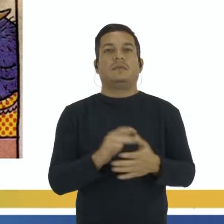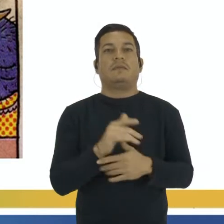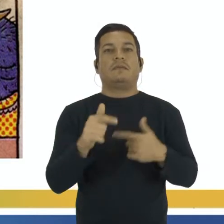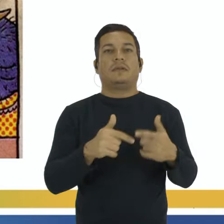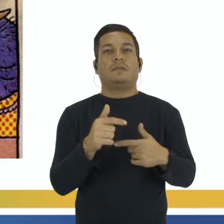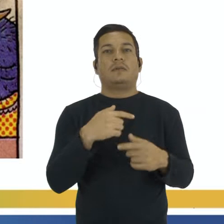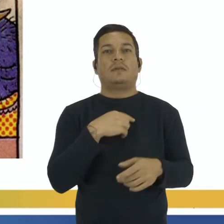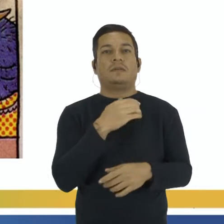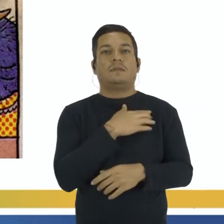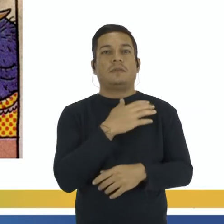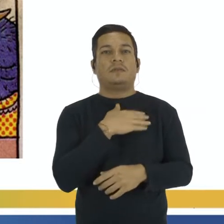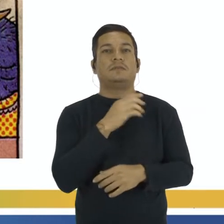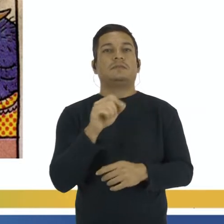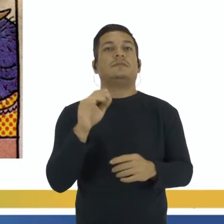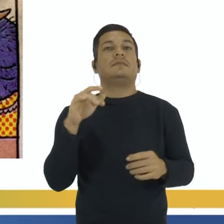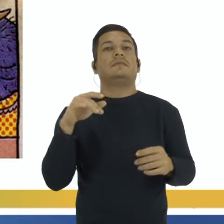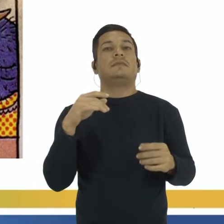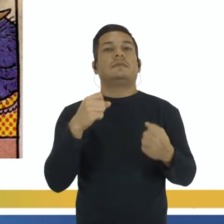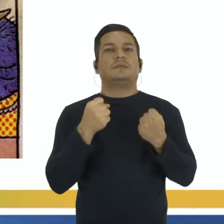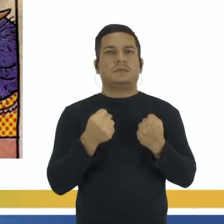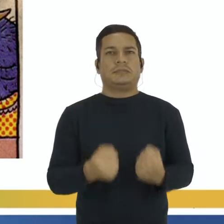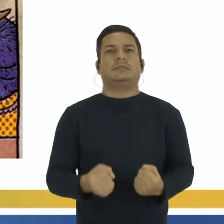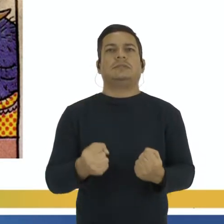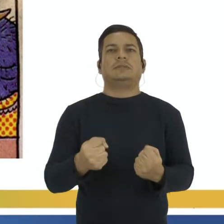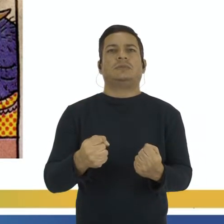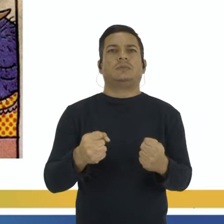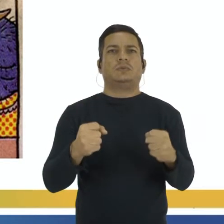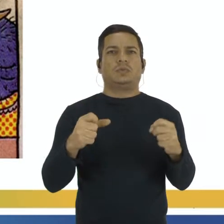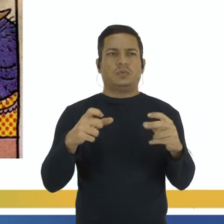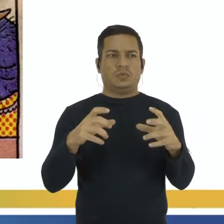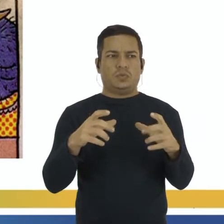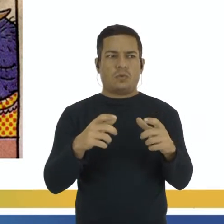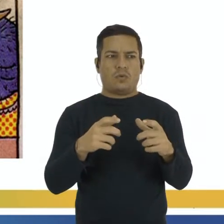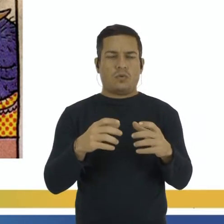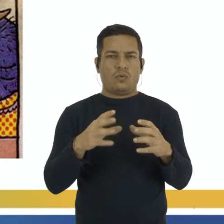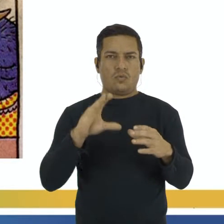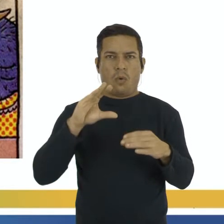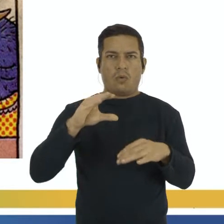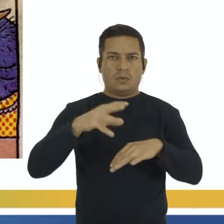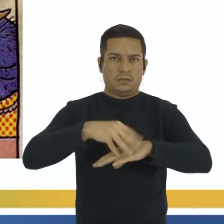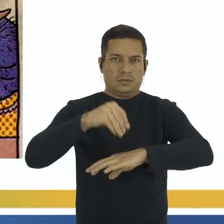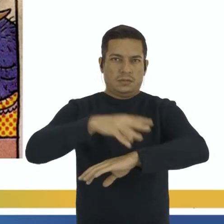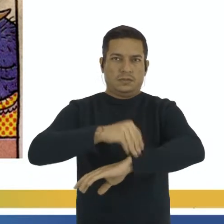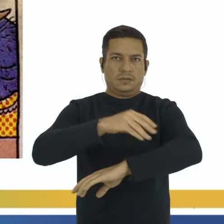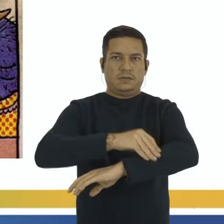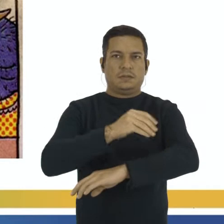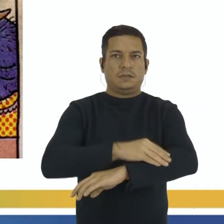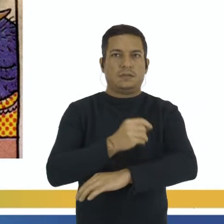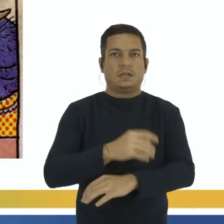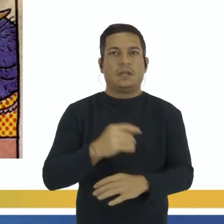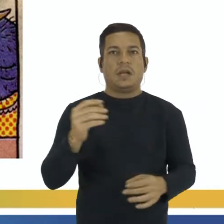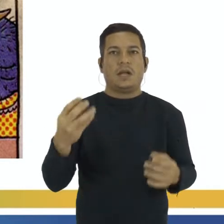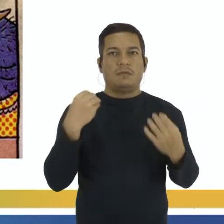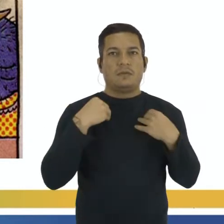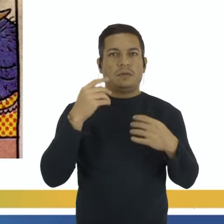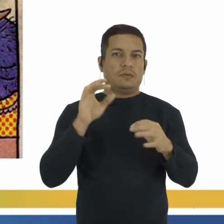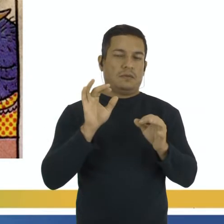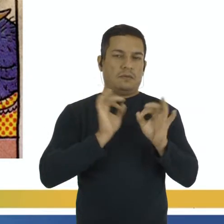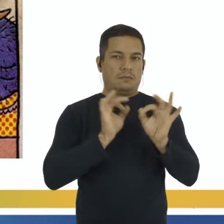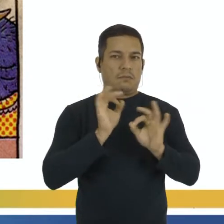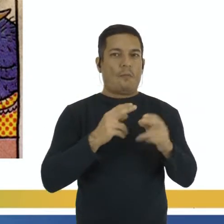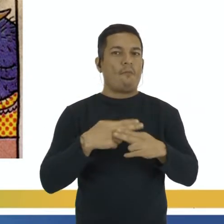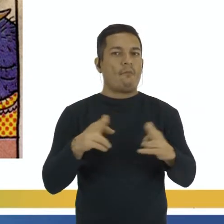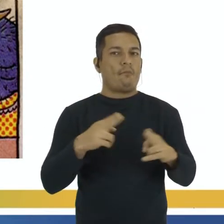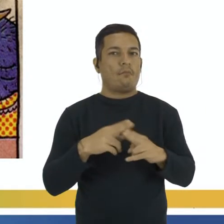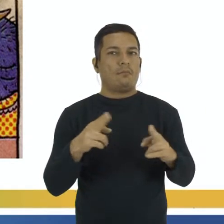Trabalhe o preconceito até ficar pesado, grosso e cabeludo. Pronto. Aplique um disfarce nele e